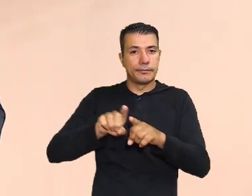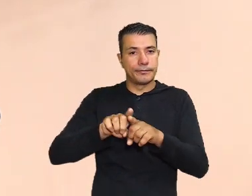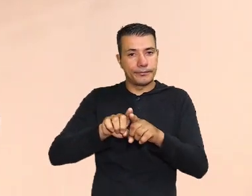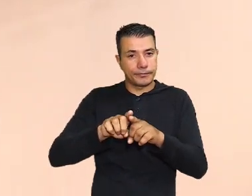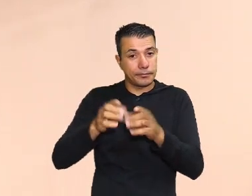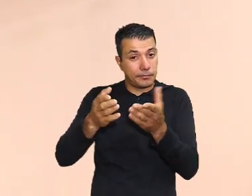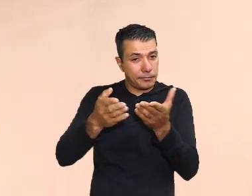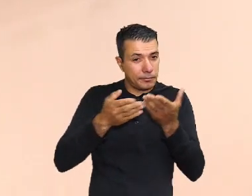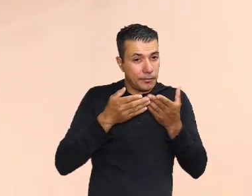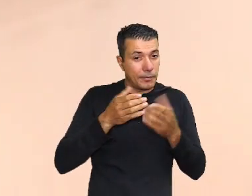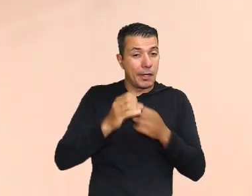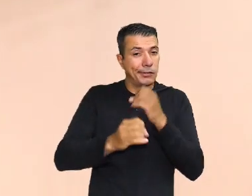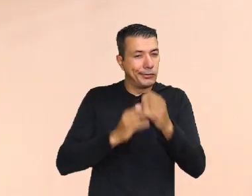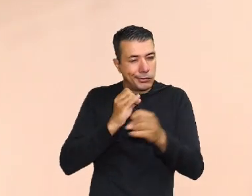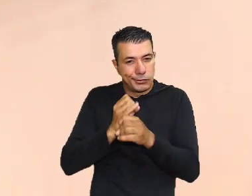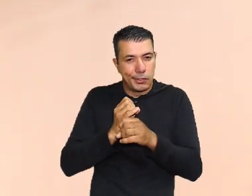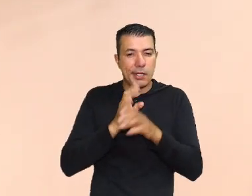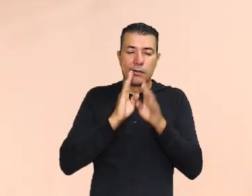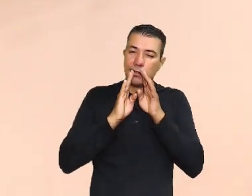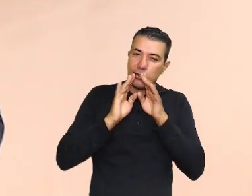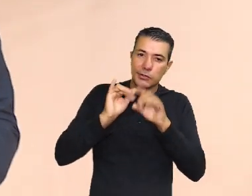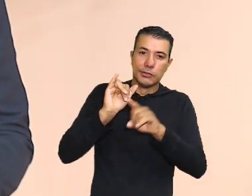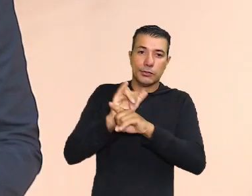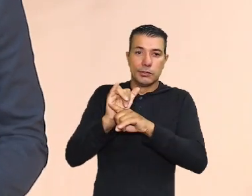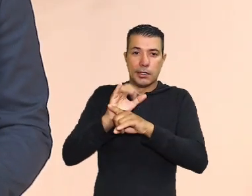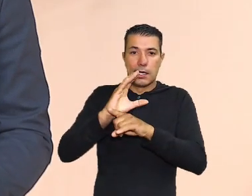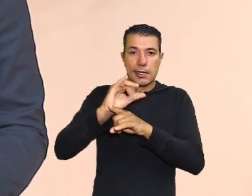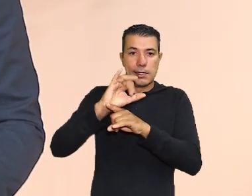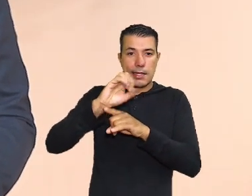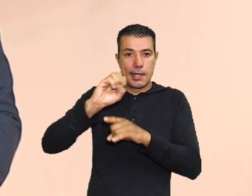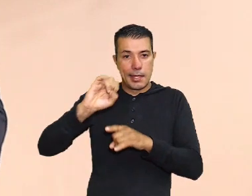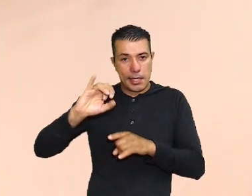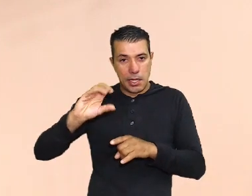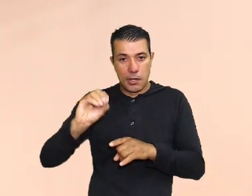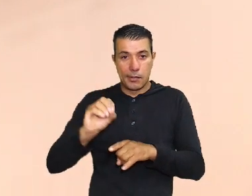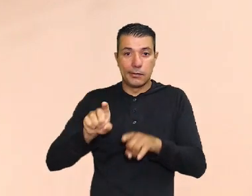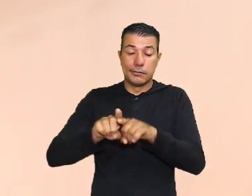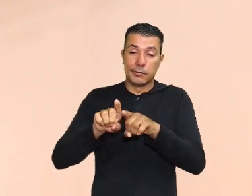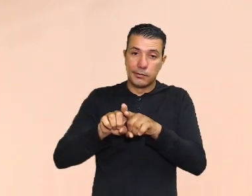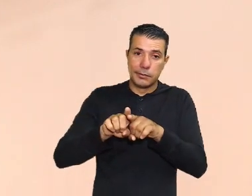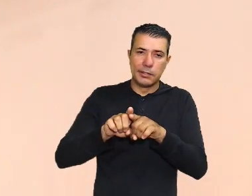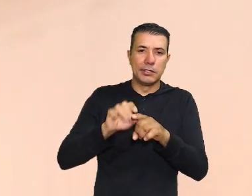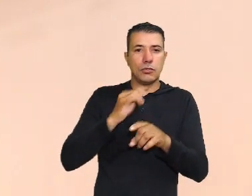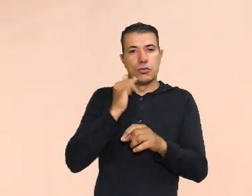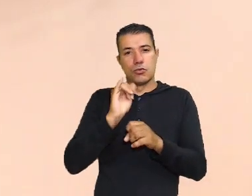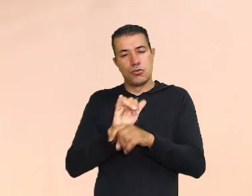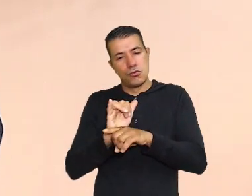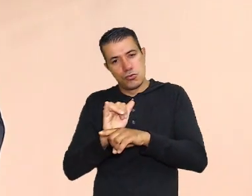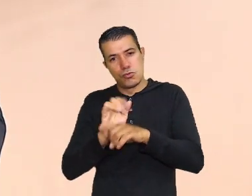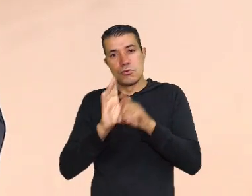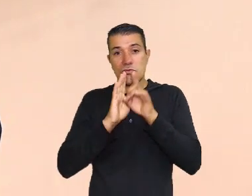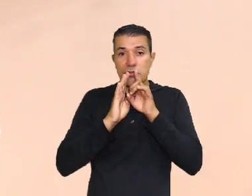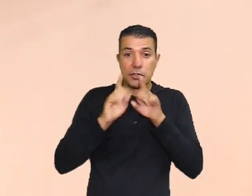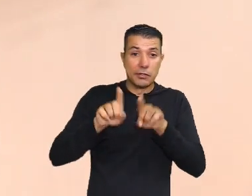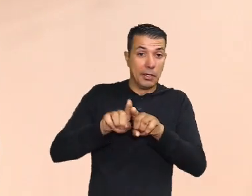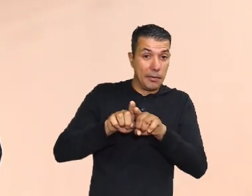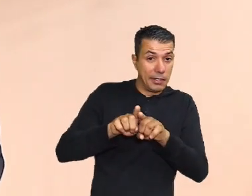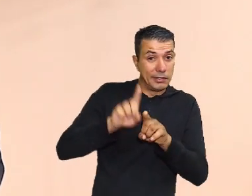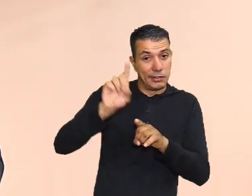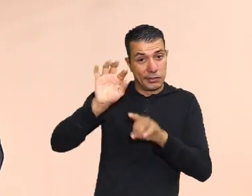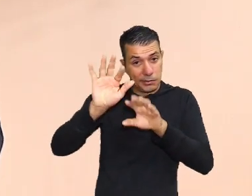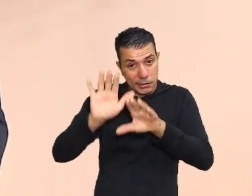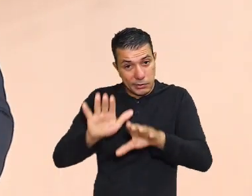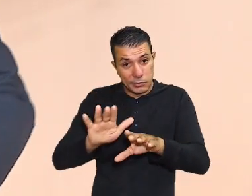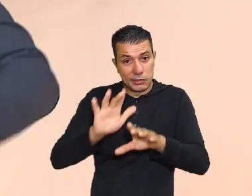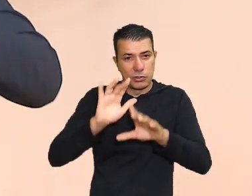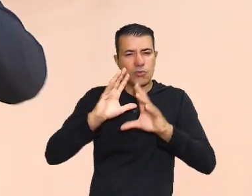nos acompanhando em nossas transmissões. Cássio Kennedy, esse também nos acompanha, não tão somente aqui, mas em todas